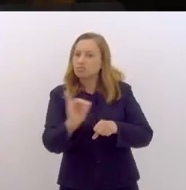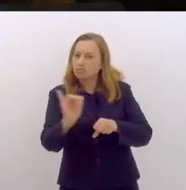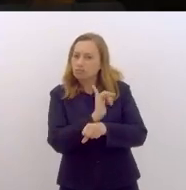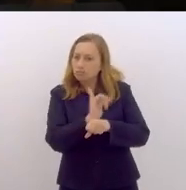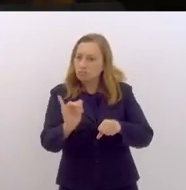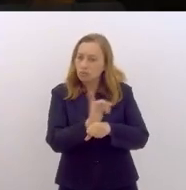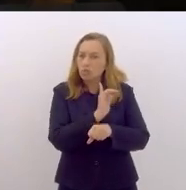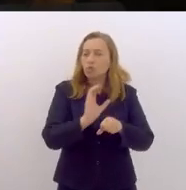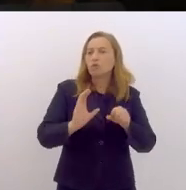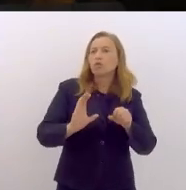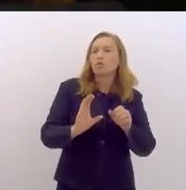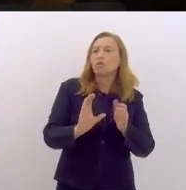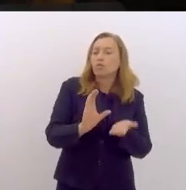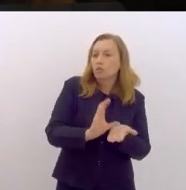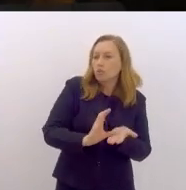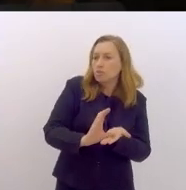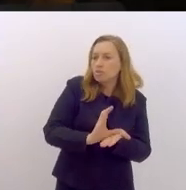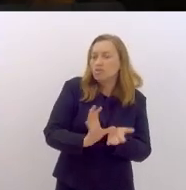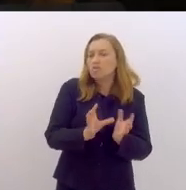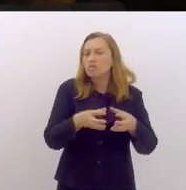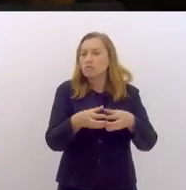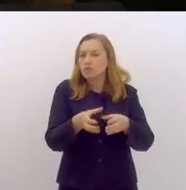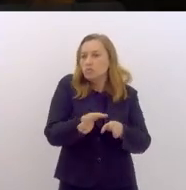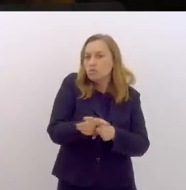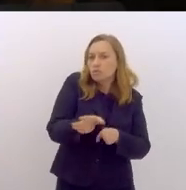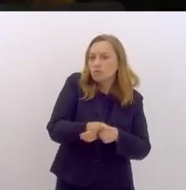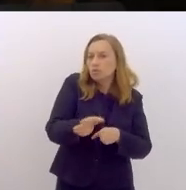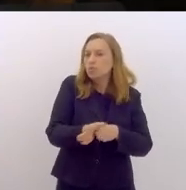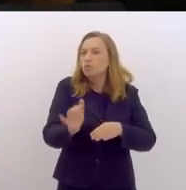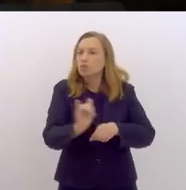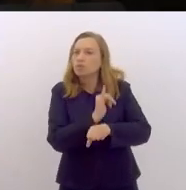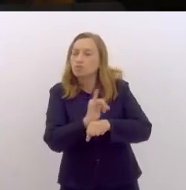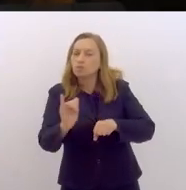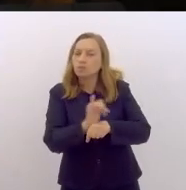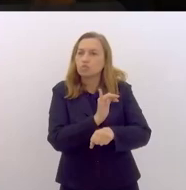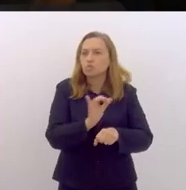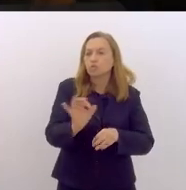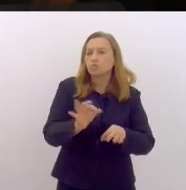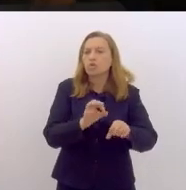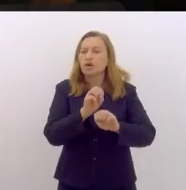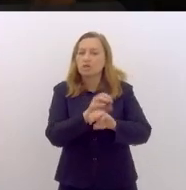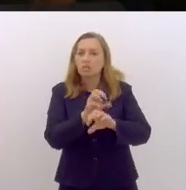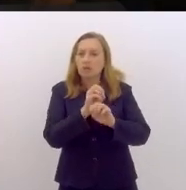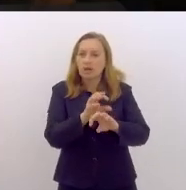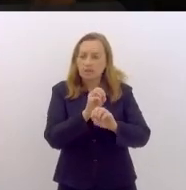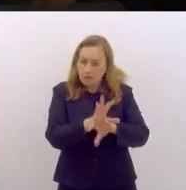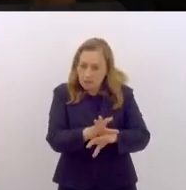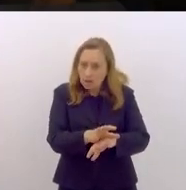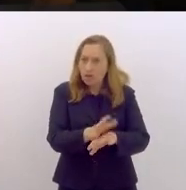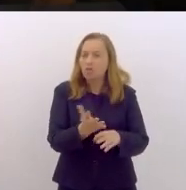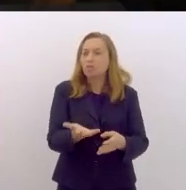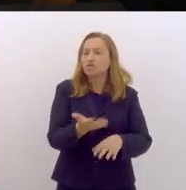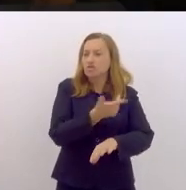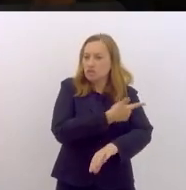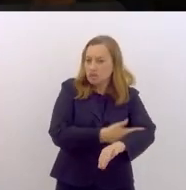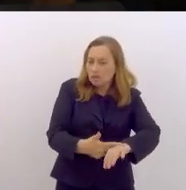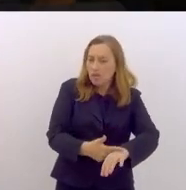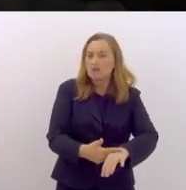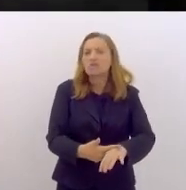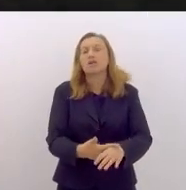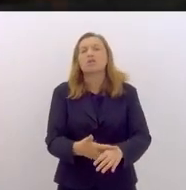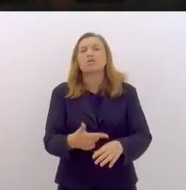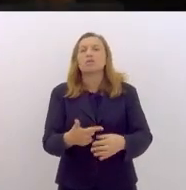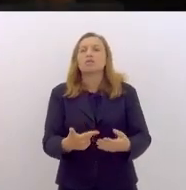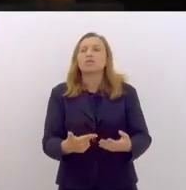cria conselhos, cria mecanismos até de educação esportiva para criar uma mentalidade.